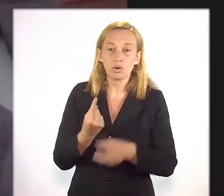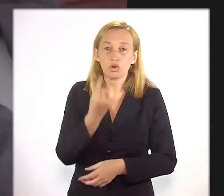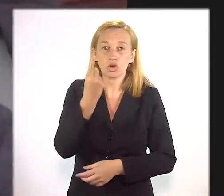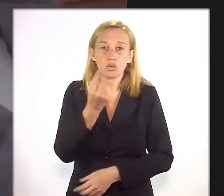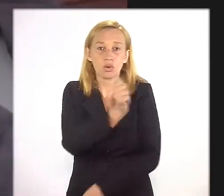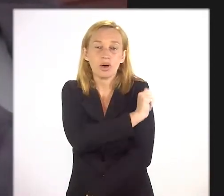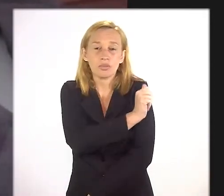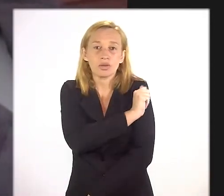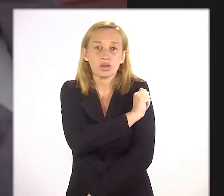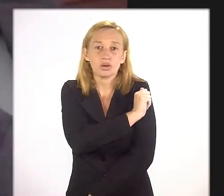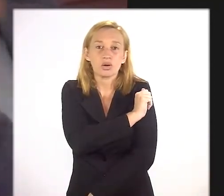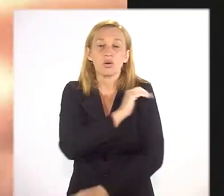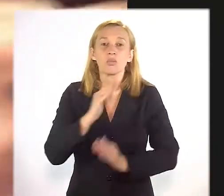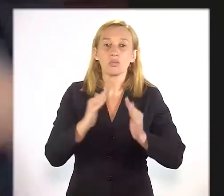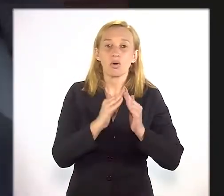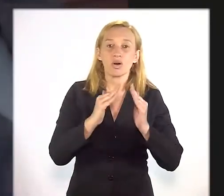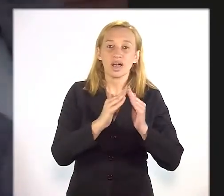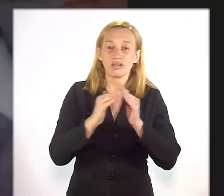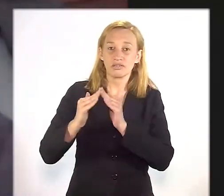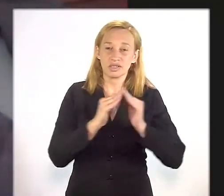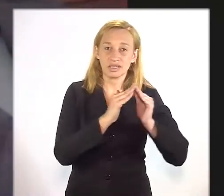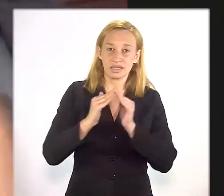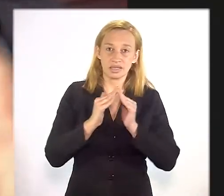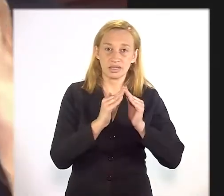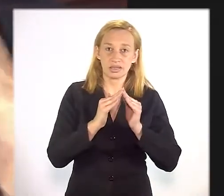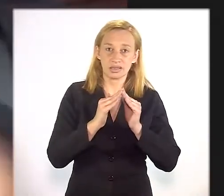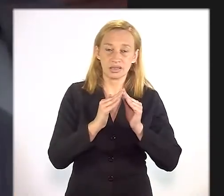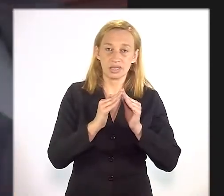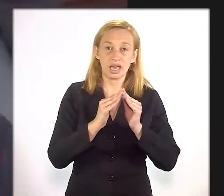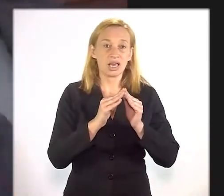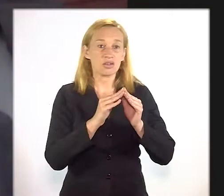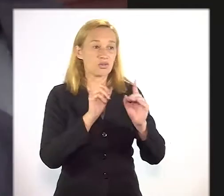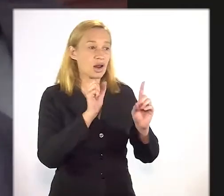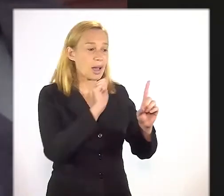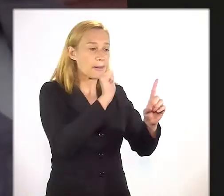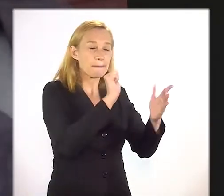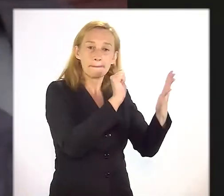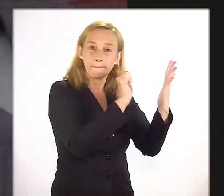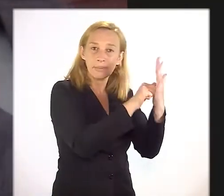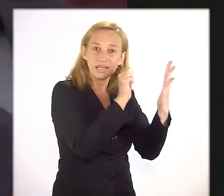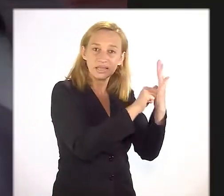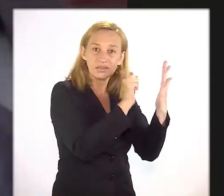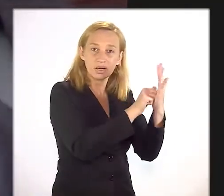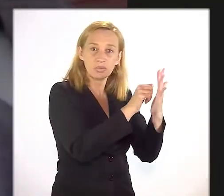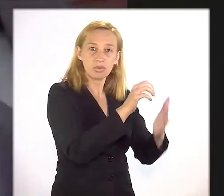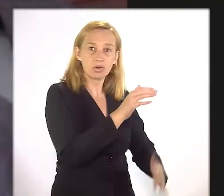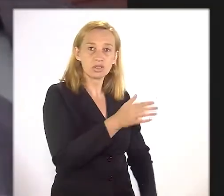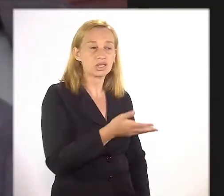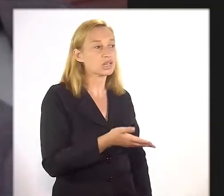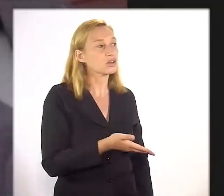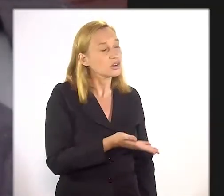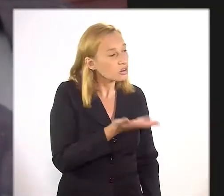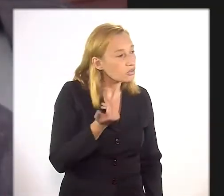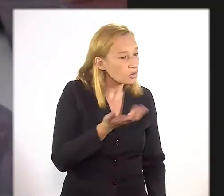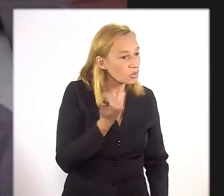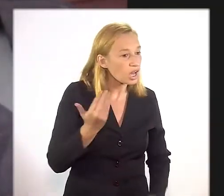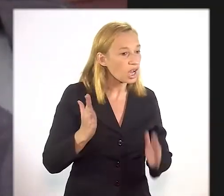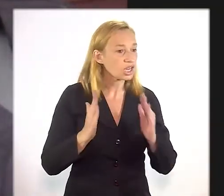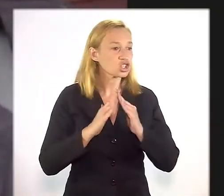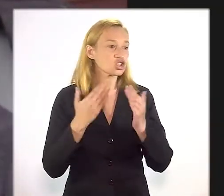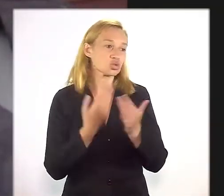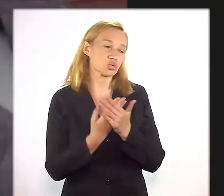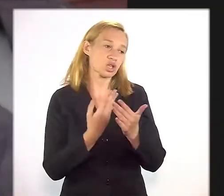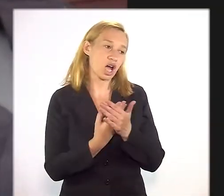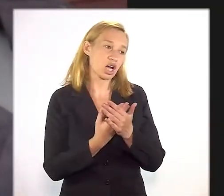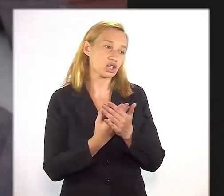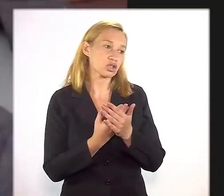percebeu que um colega morava no apartamento ao lado. Pôs a sua máscara, bateu à portinha e foi e perguntou: por que é que tu não respondes à professora? Ele